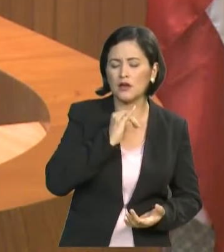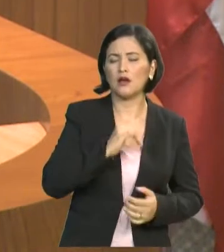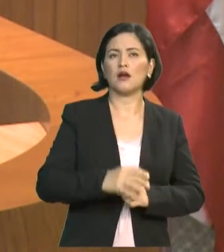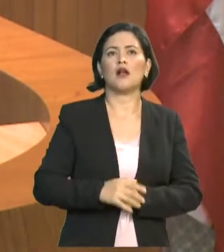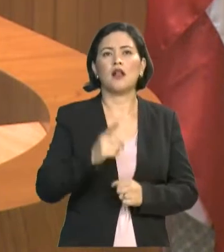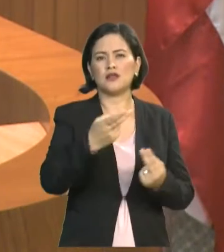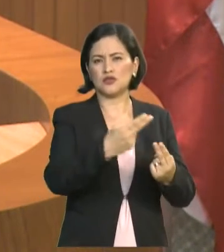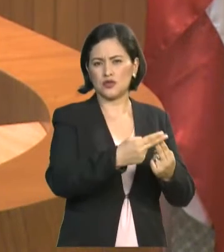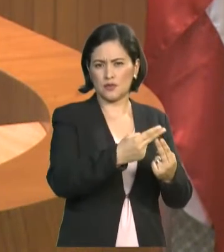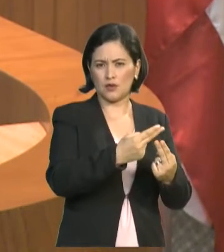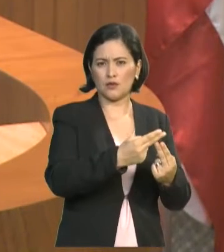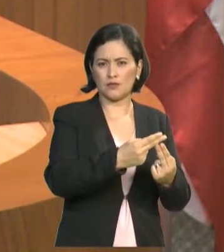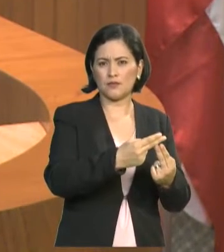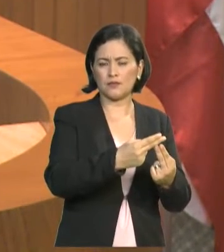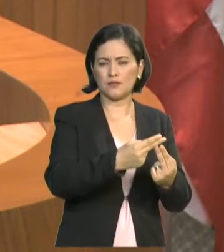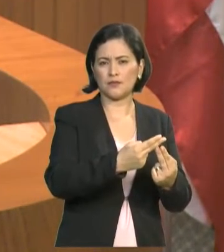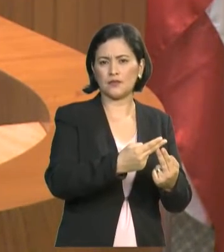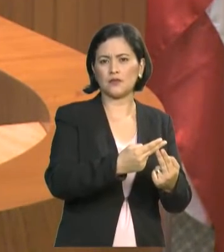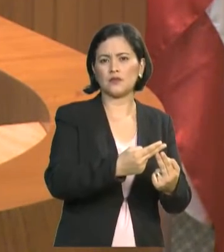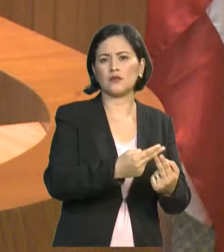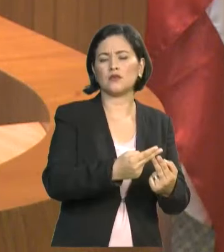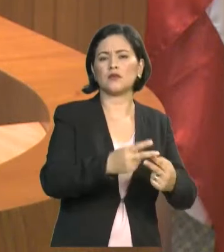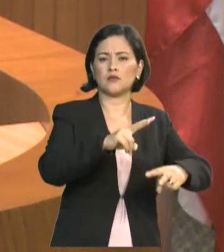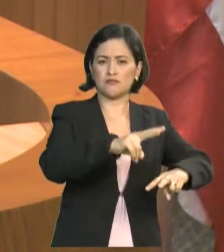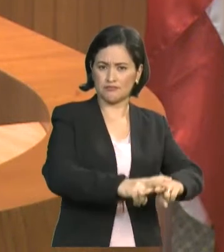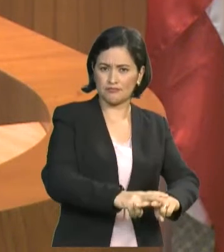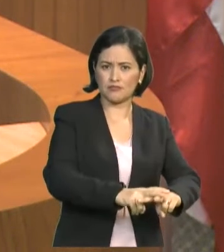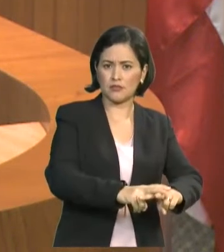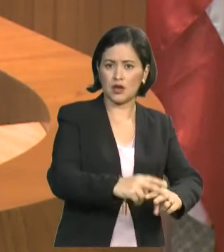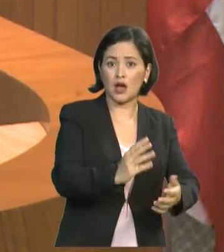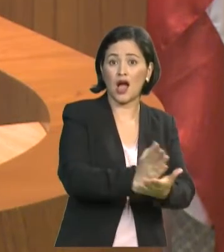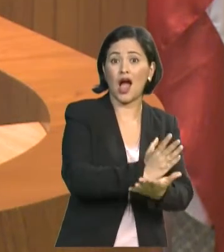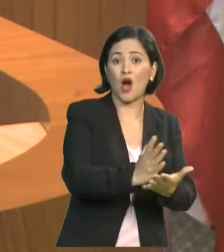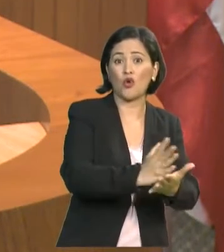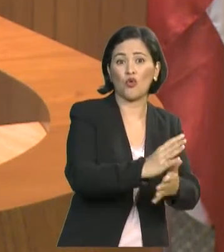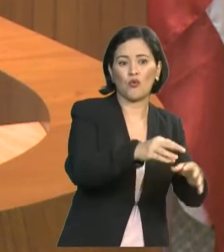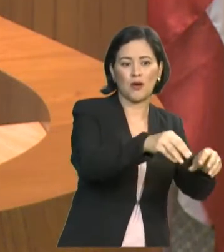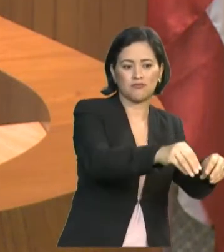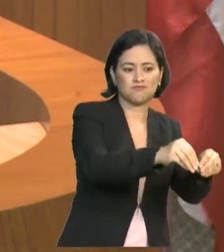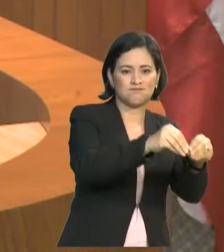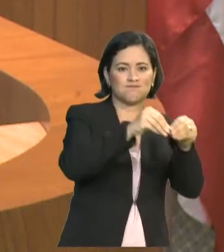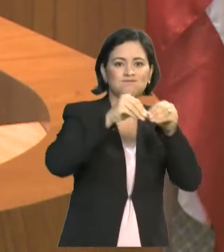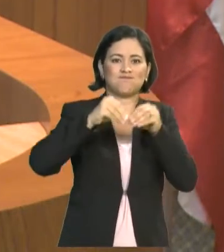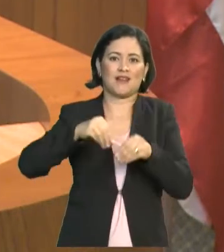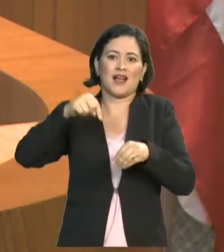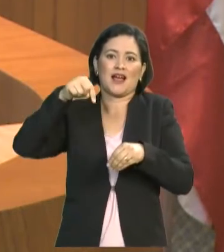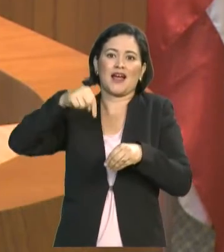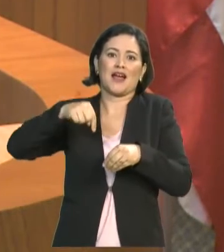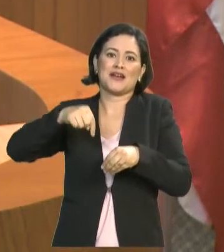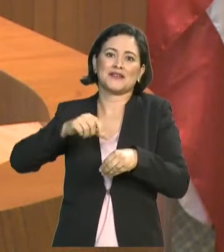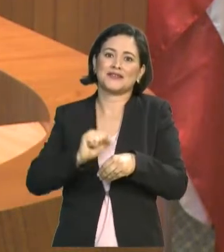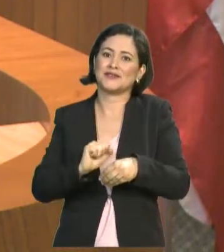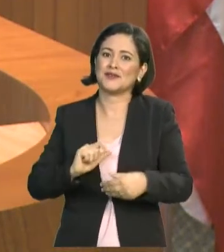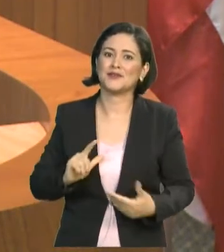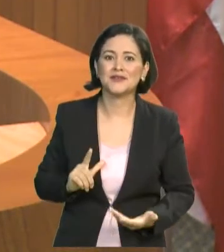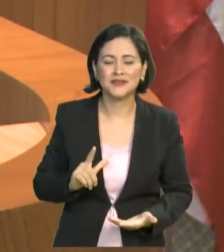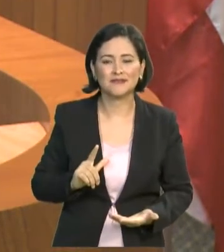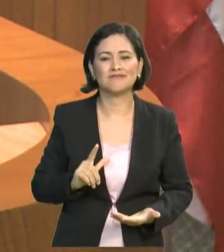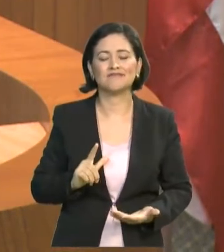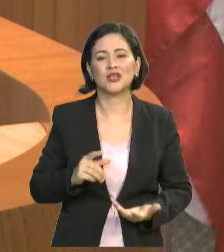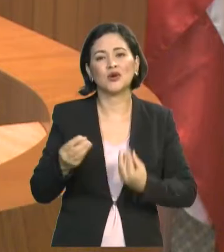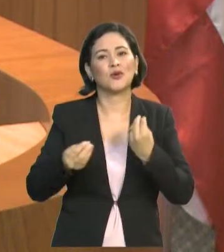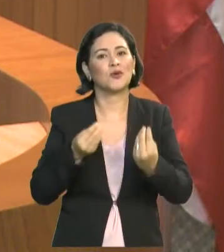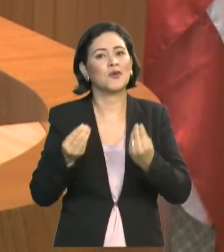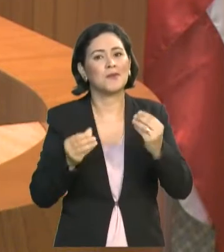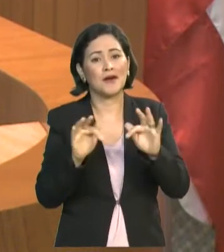para a capital e a distância, a falta de condições de seus parentes